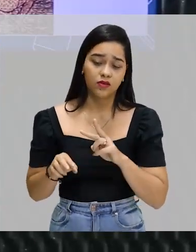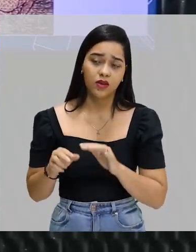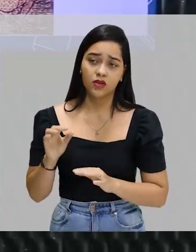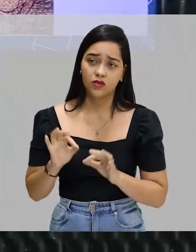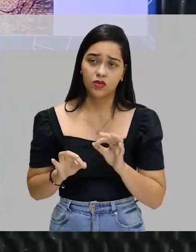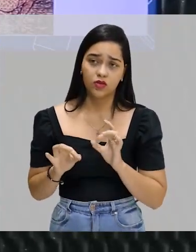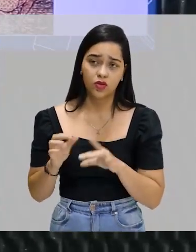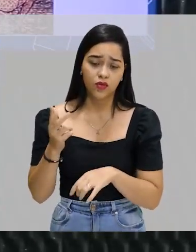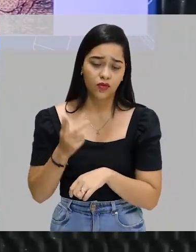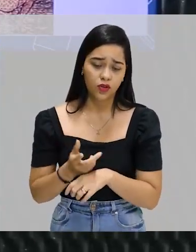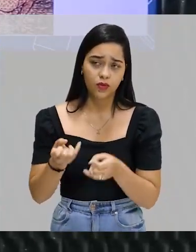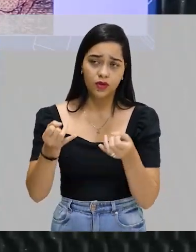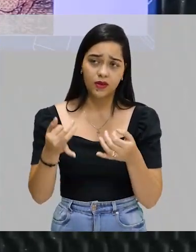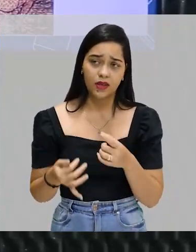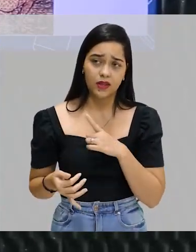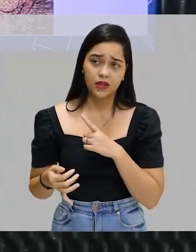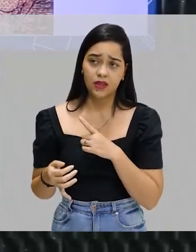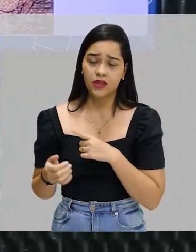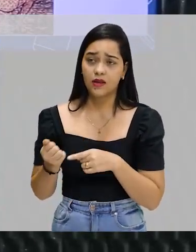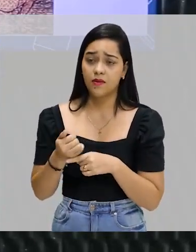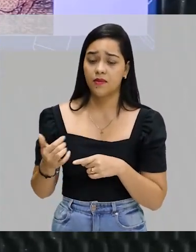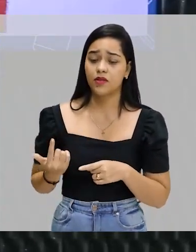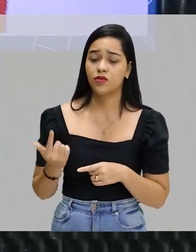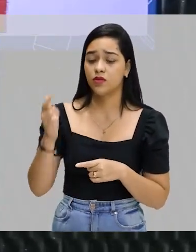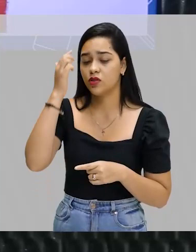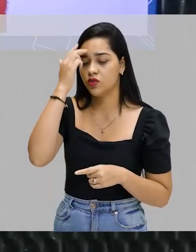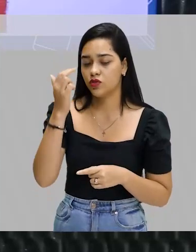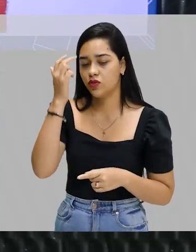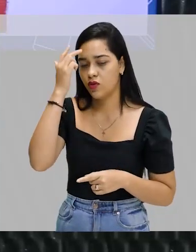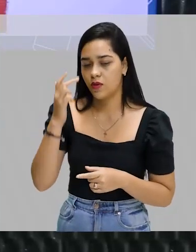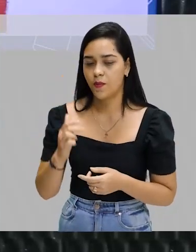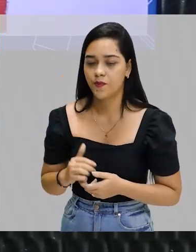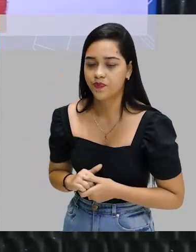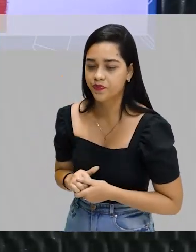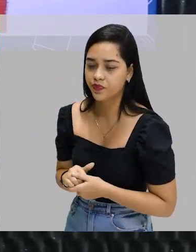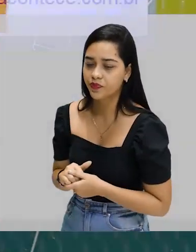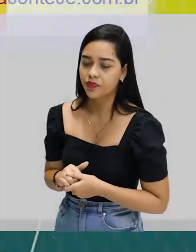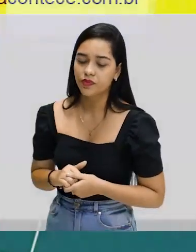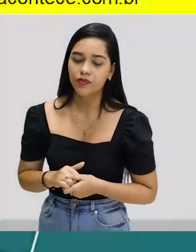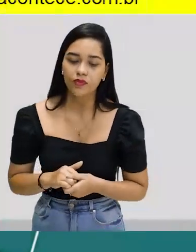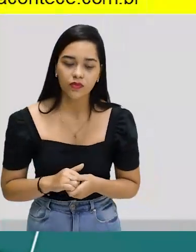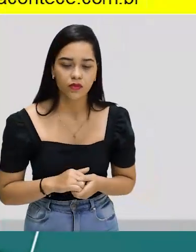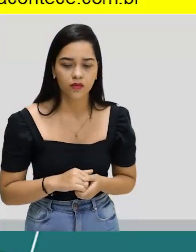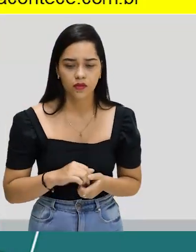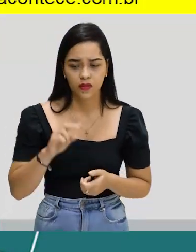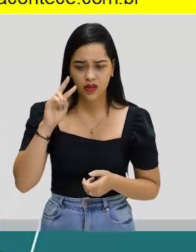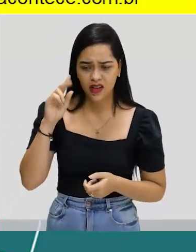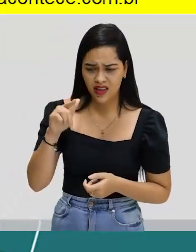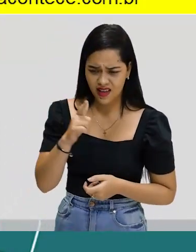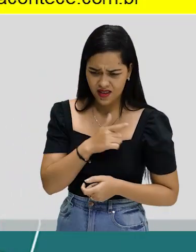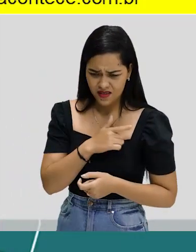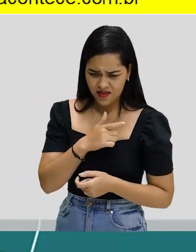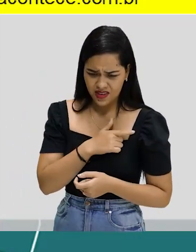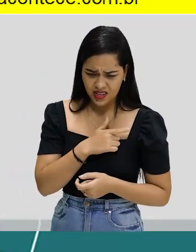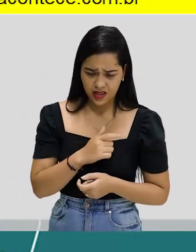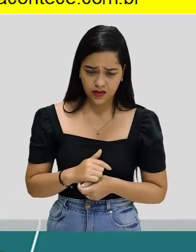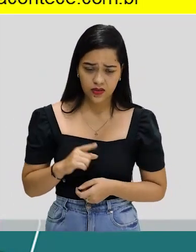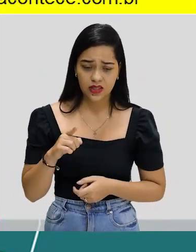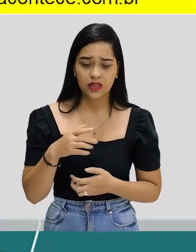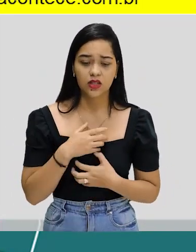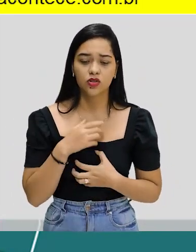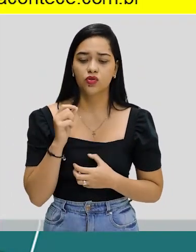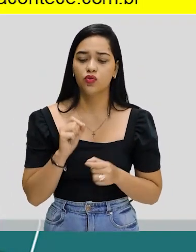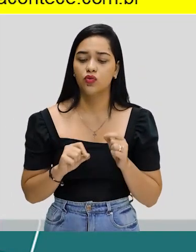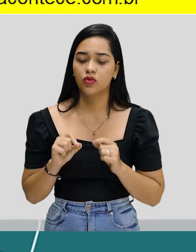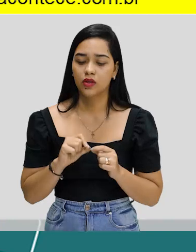só um vídeo só para falar sobre séries, mas isso é outra história. A obra é feia e desagradável? O que você sente?